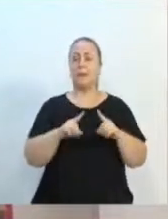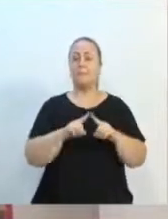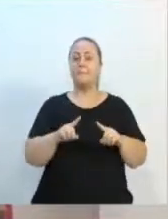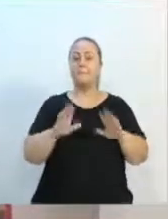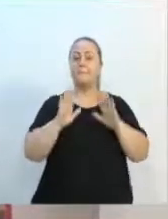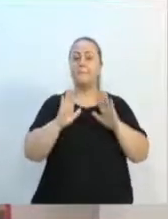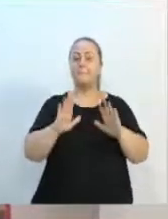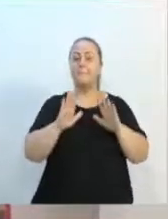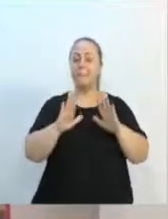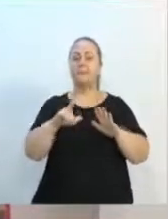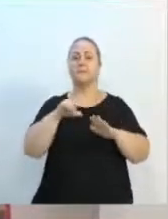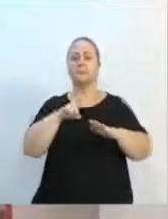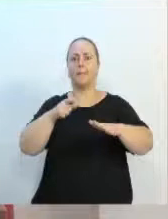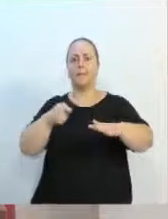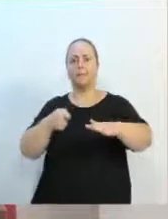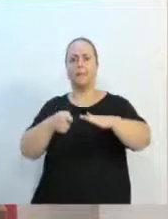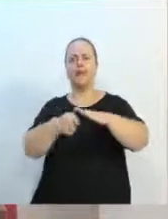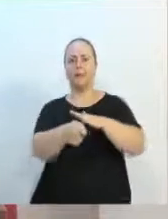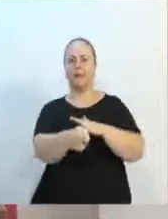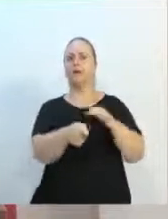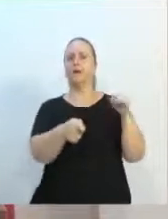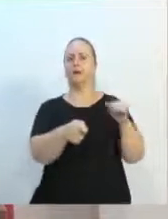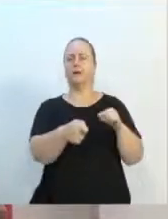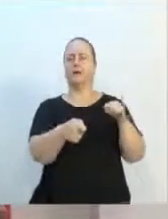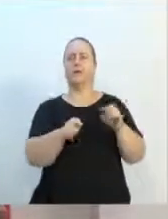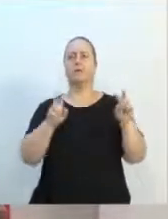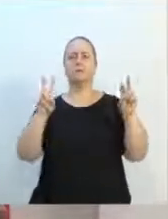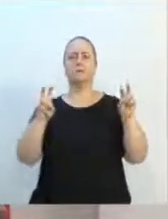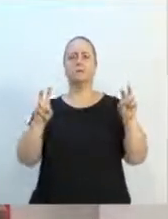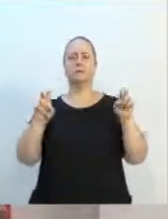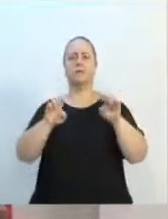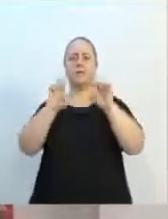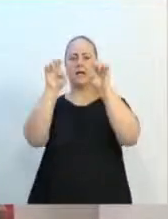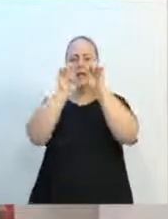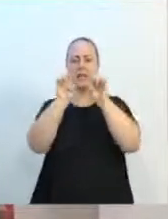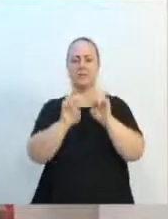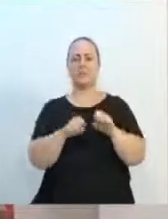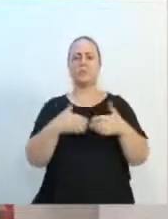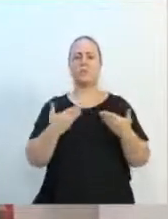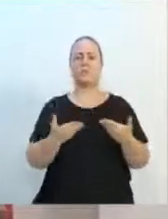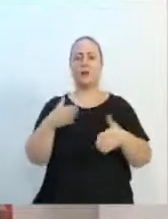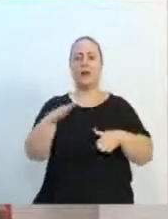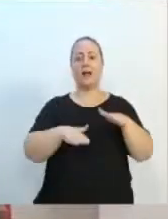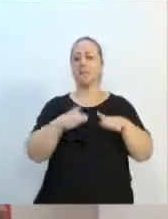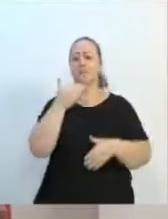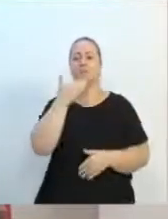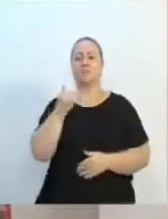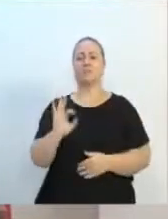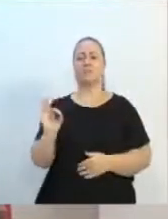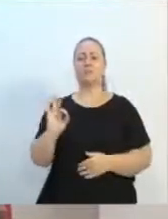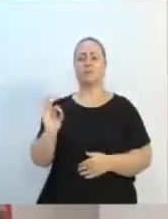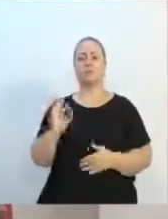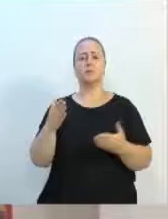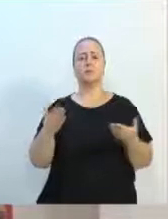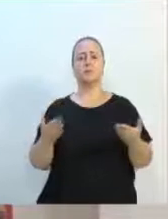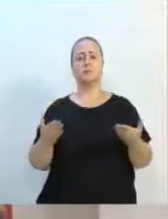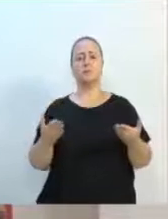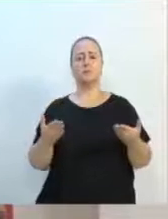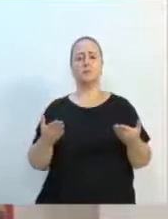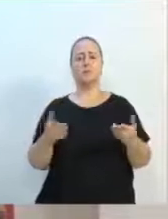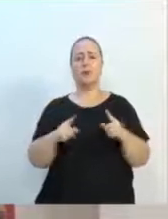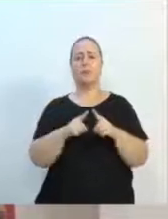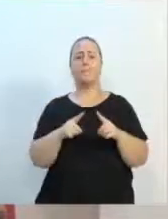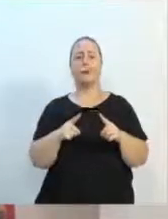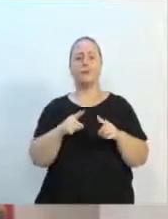recebem investimentos vultuosos em estruturas diversas que, por vezes, não foram solicitadas pelos diretores e não participaram